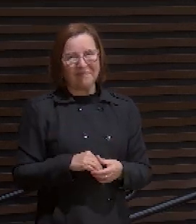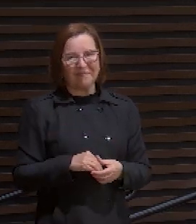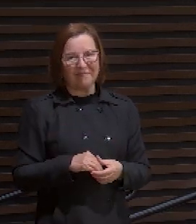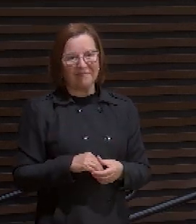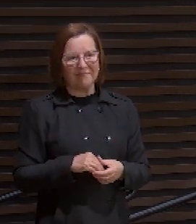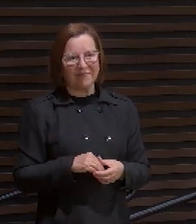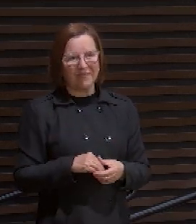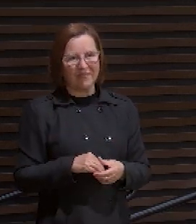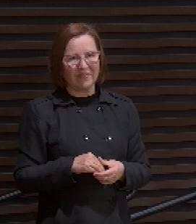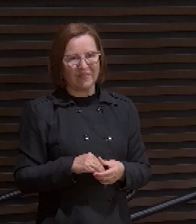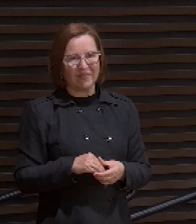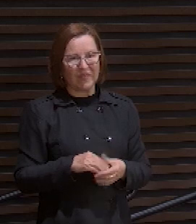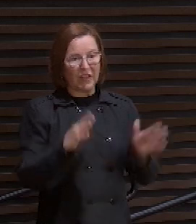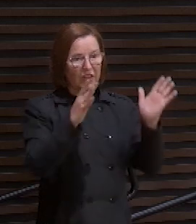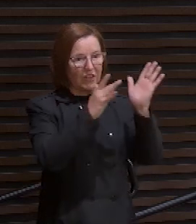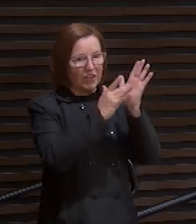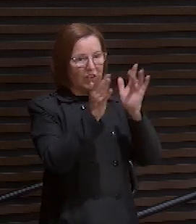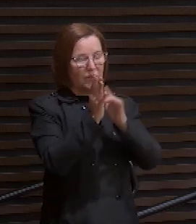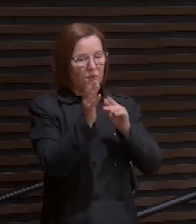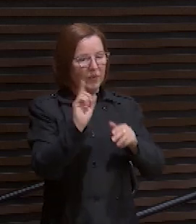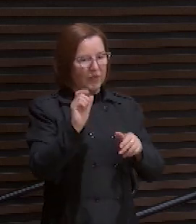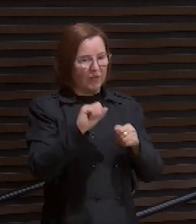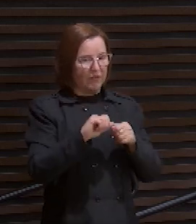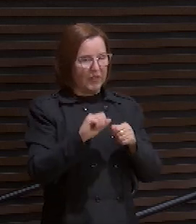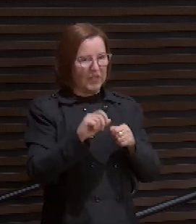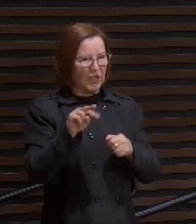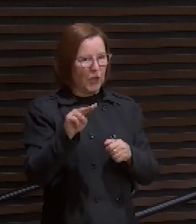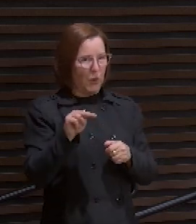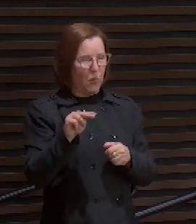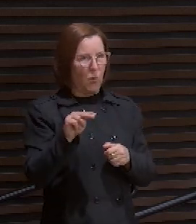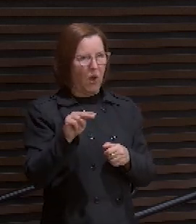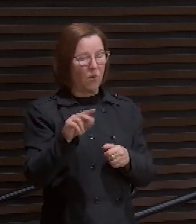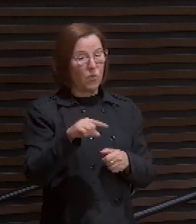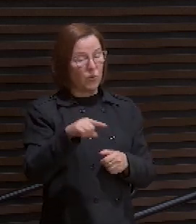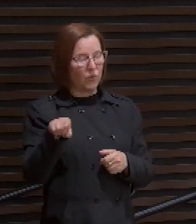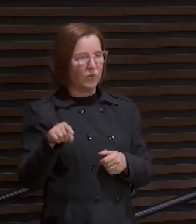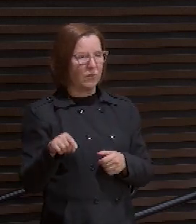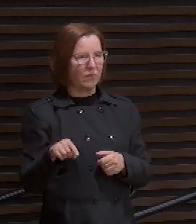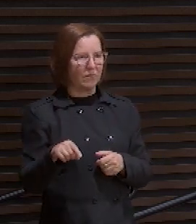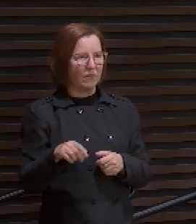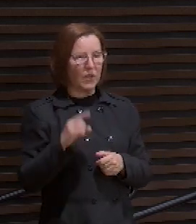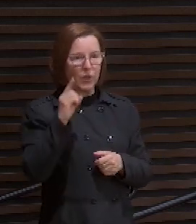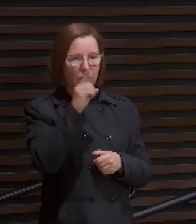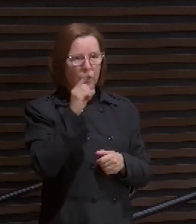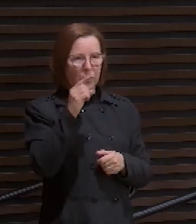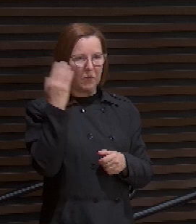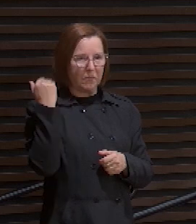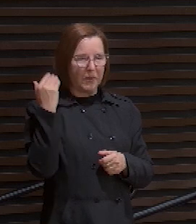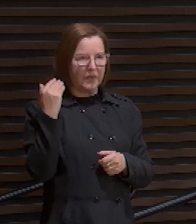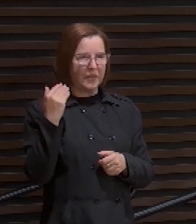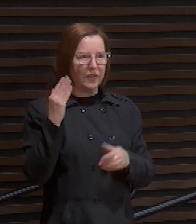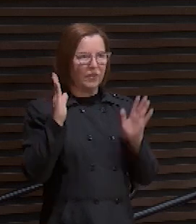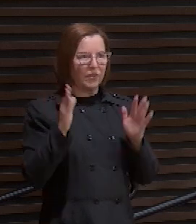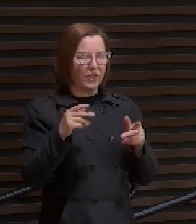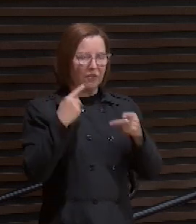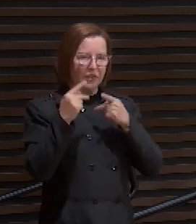ele não fazia como os outros. Domingo passado nós fizemos a referência